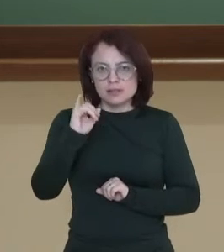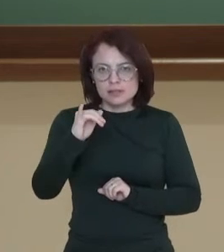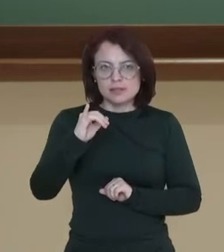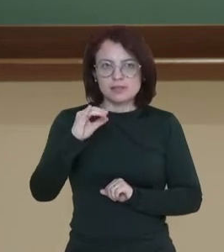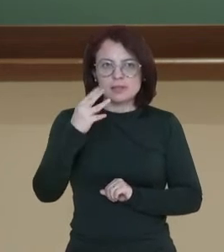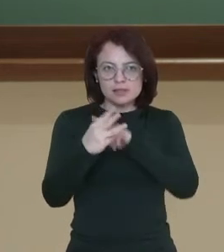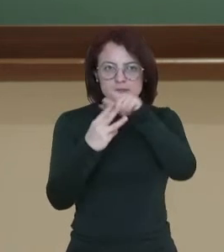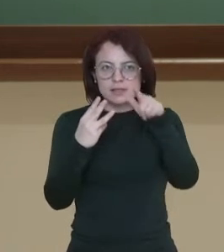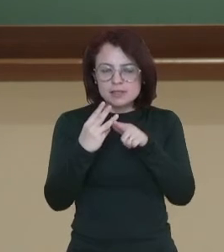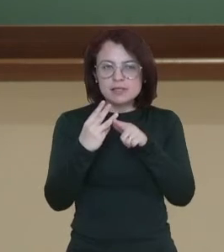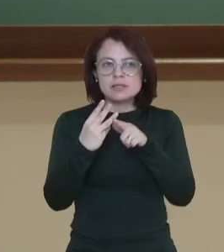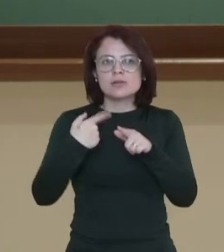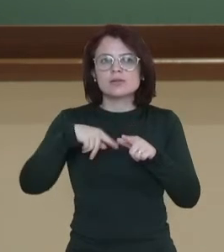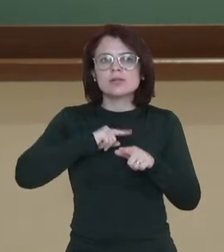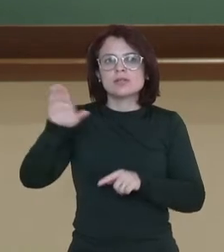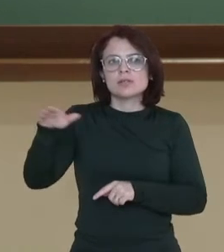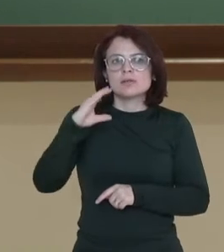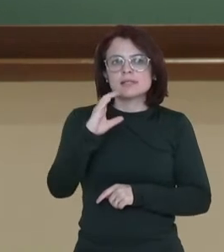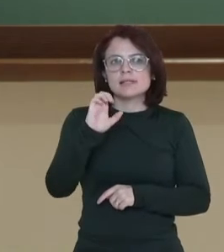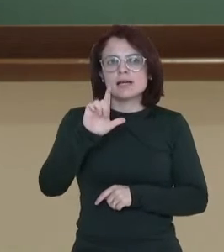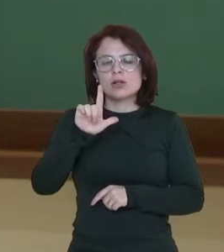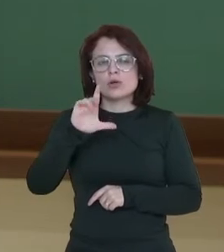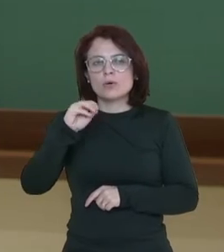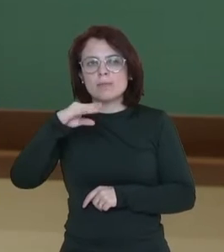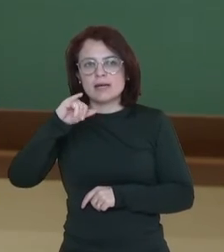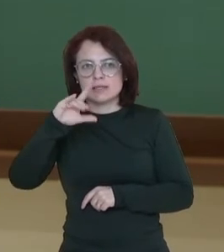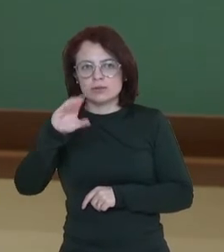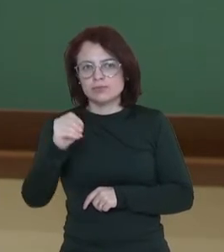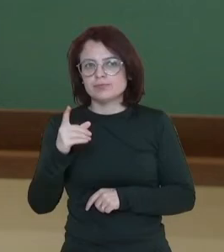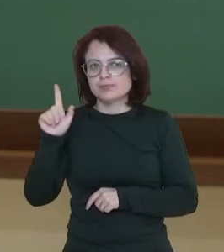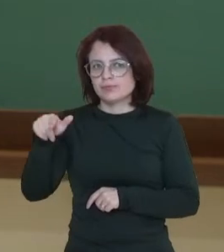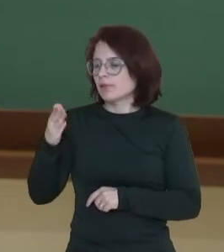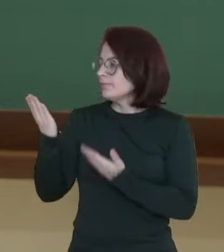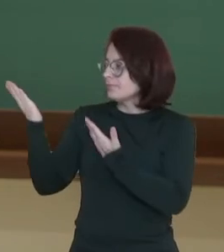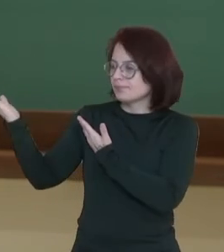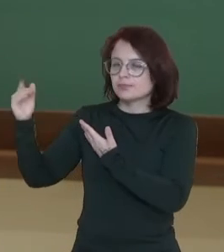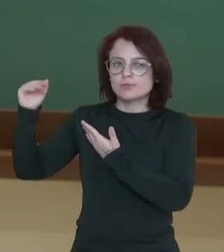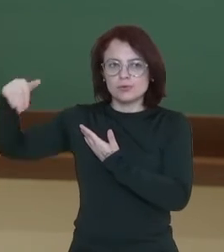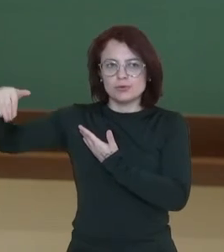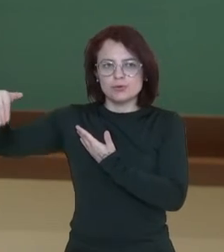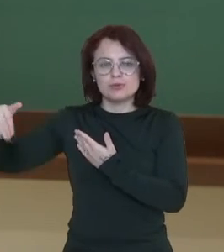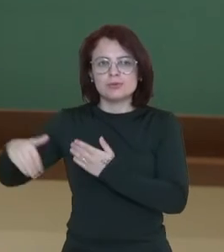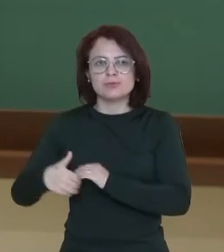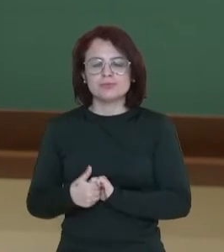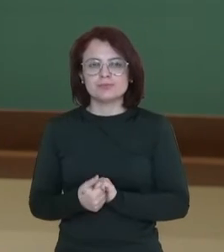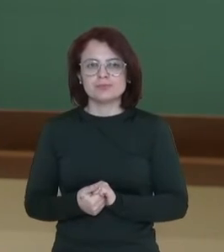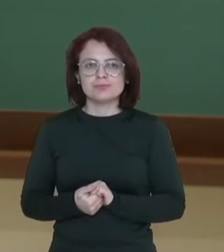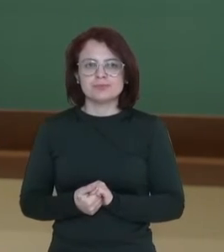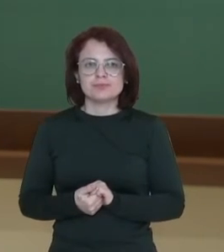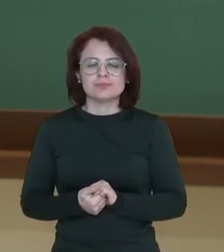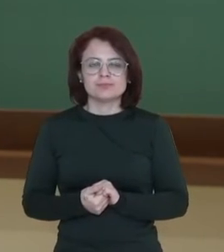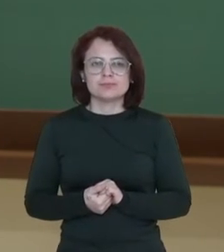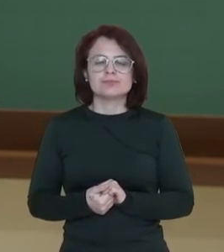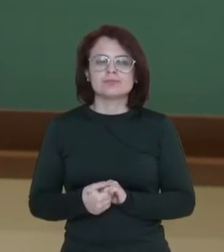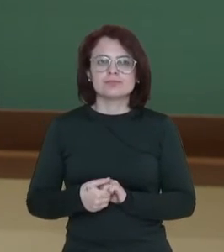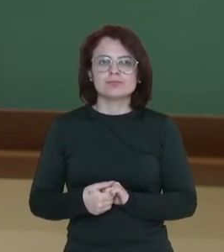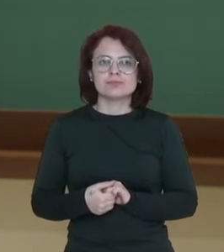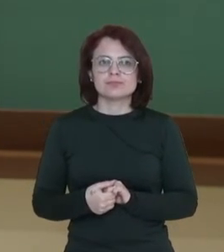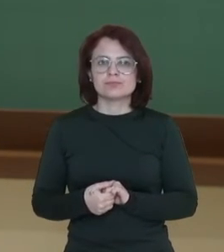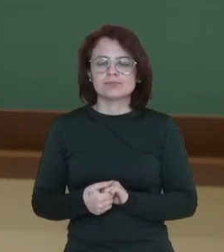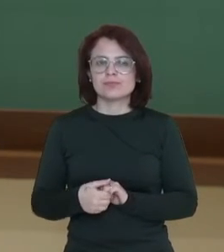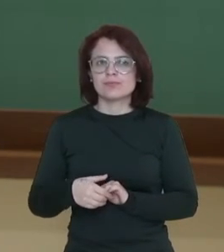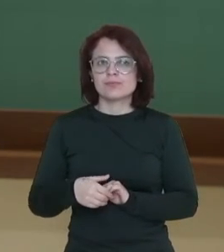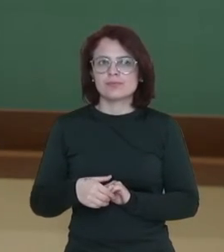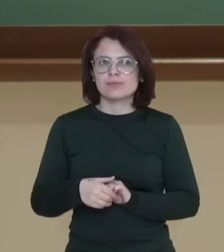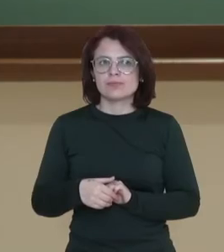folhetos embrionários, a gente diz que ele é celomado, que é esse caso aqui que tem ectoderme, mesoderme e endoderme. Nesse caso seriam os cordados,